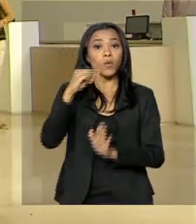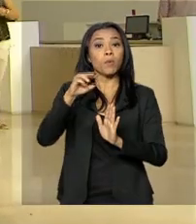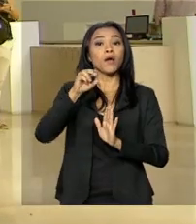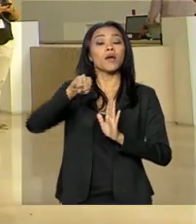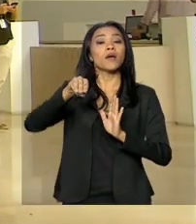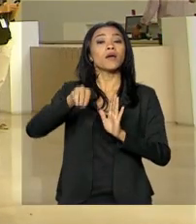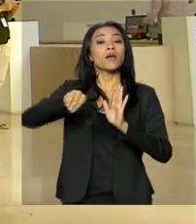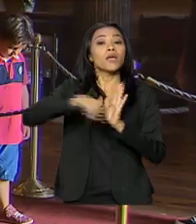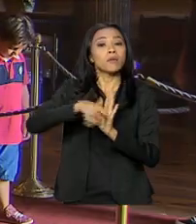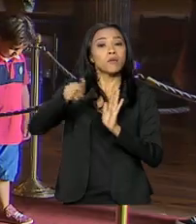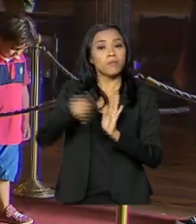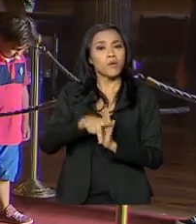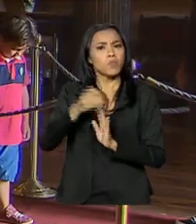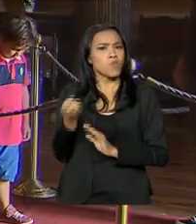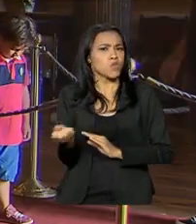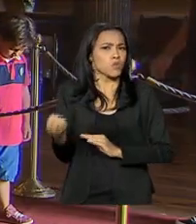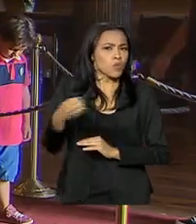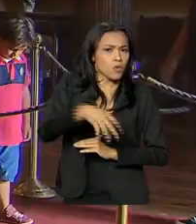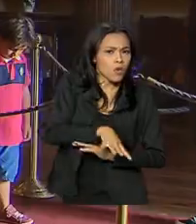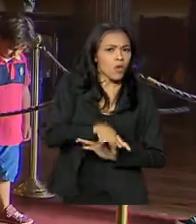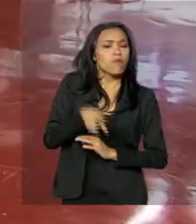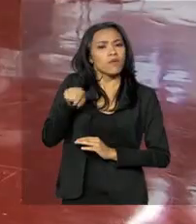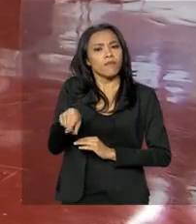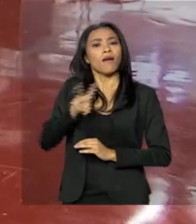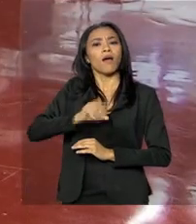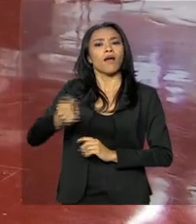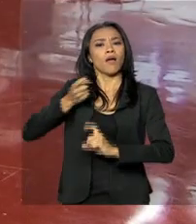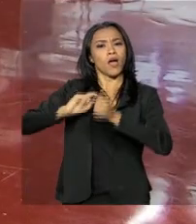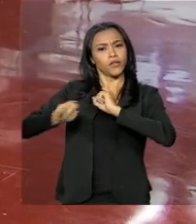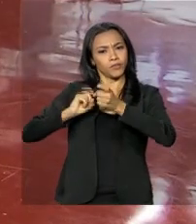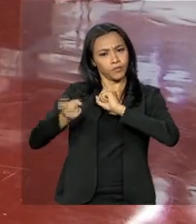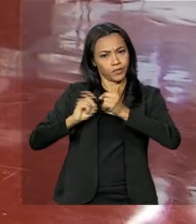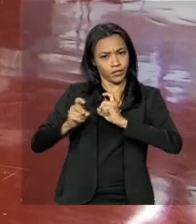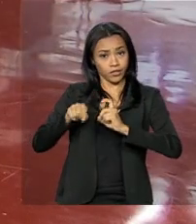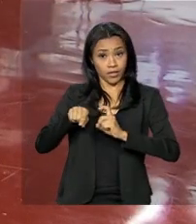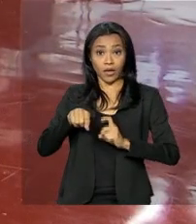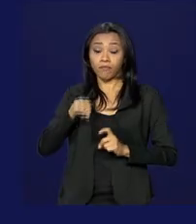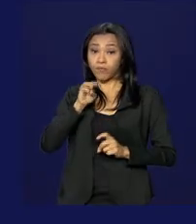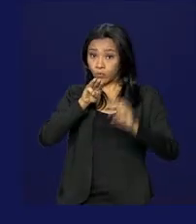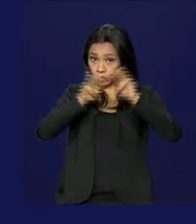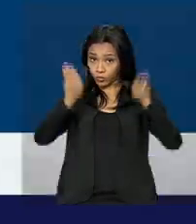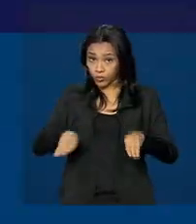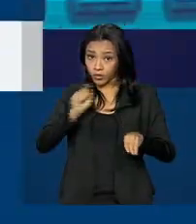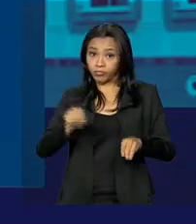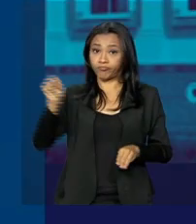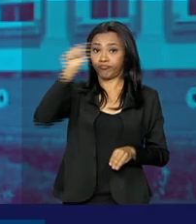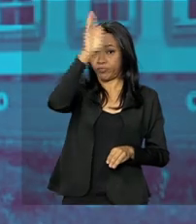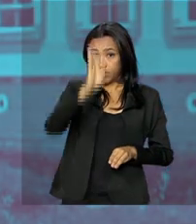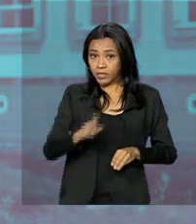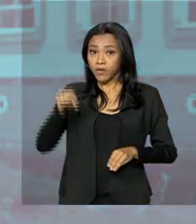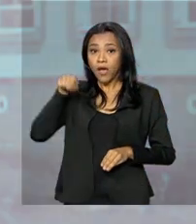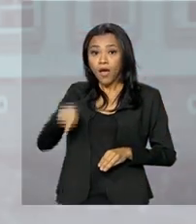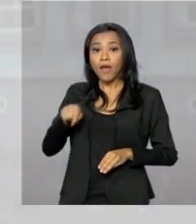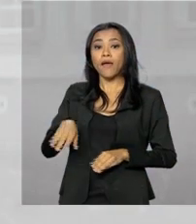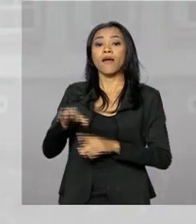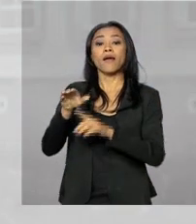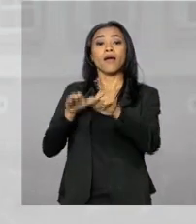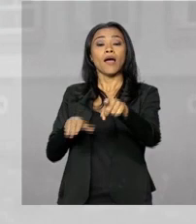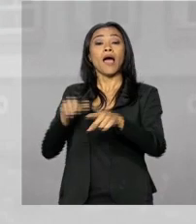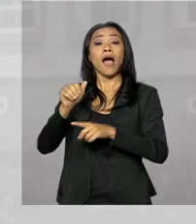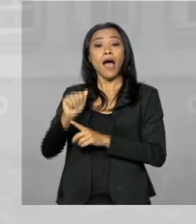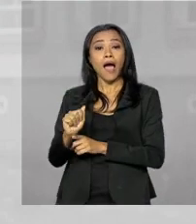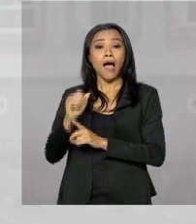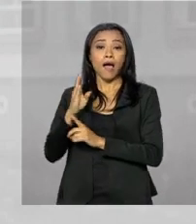nova entidade que vai ser responsável pela gestão de instituições na área a agência brasileira de museus a